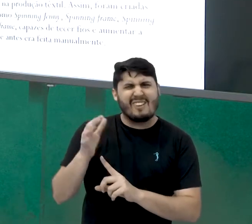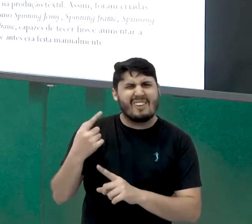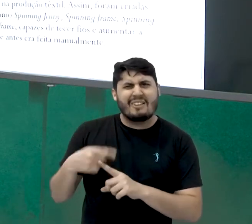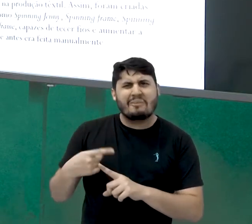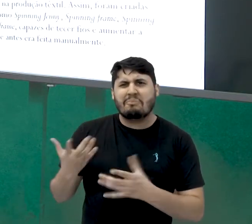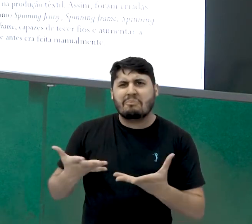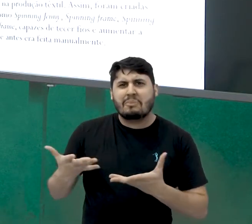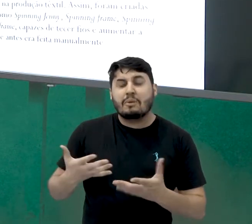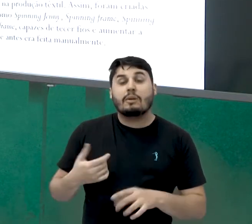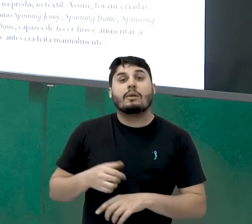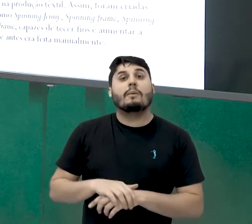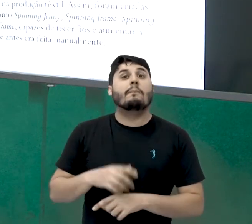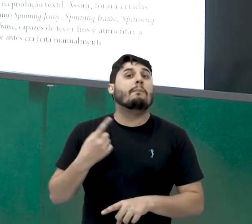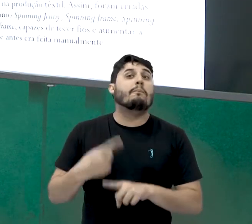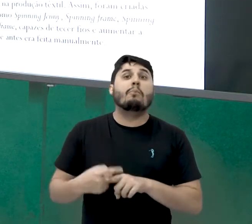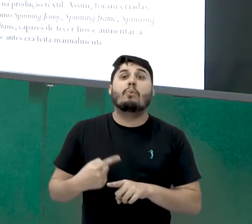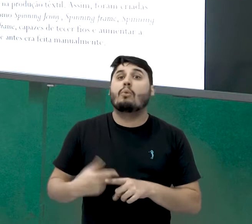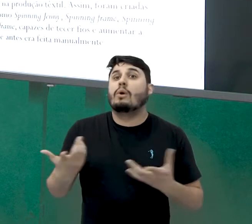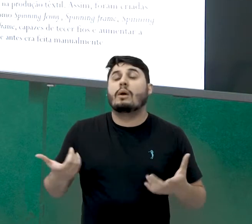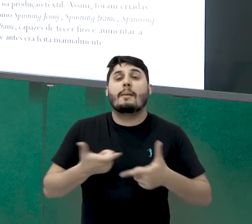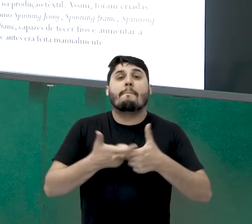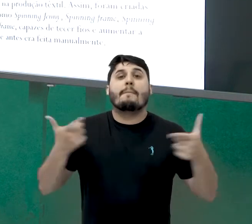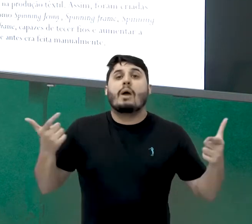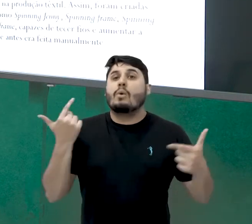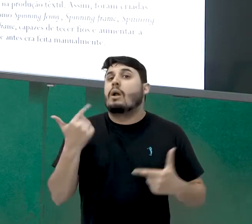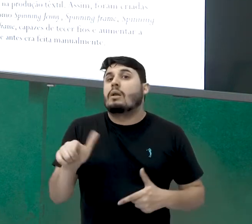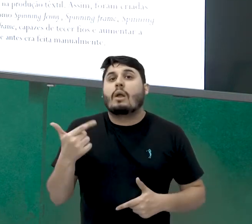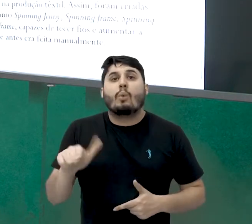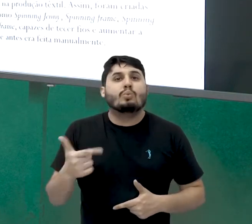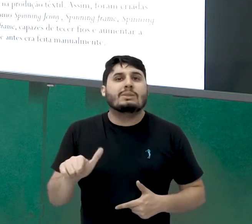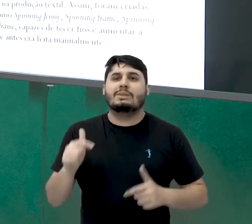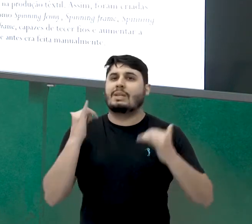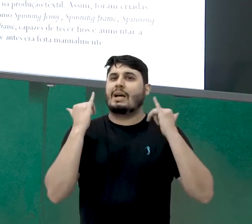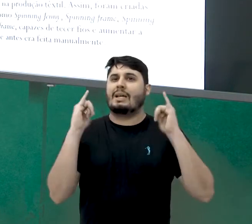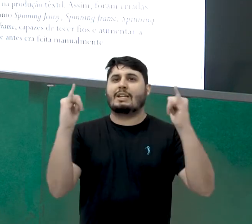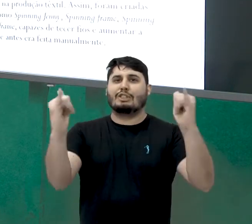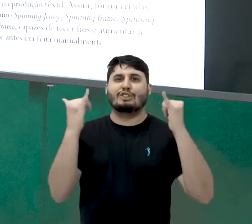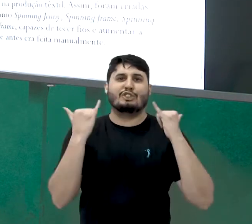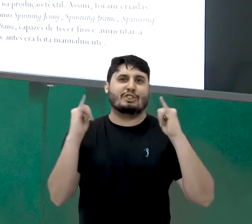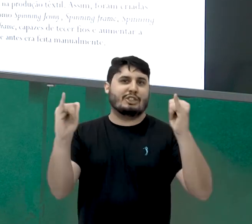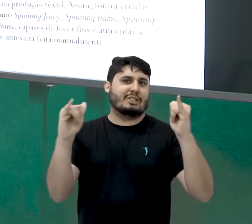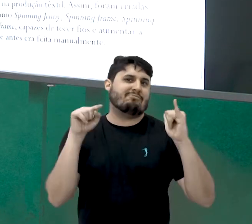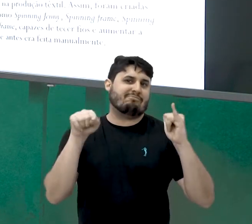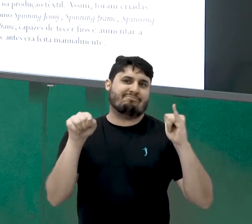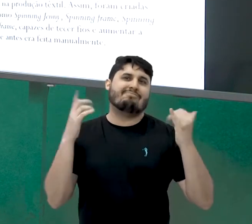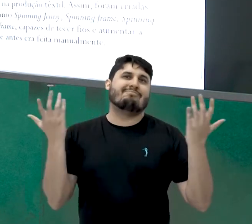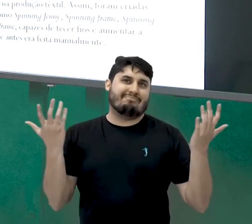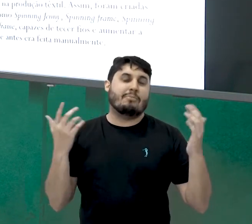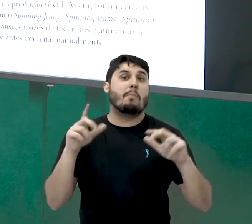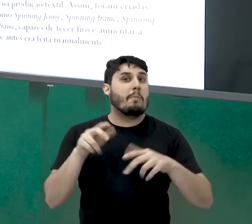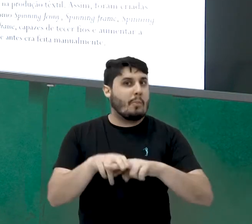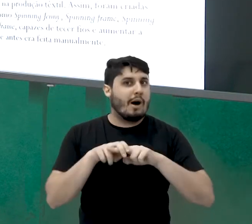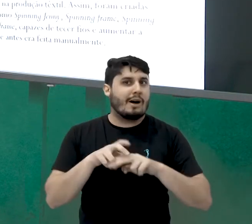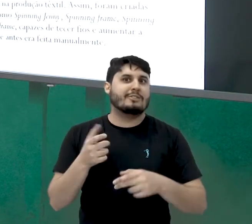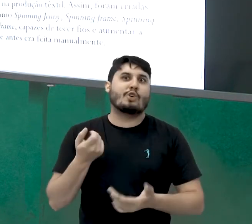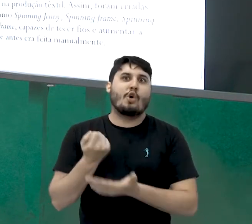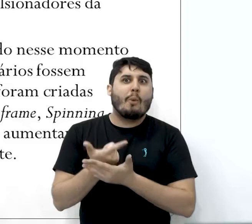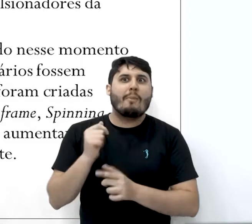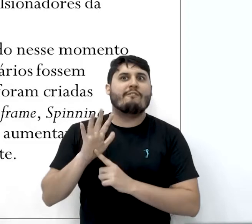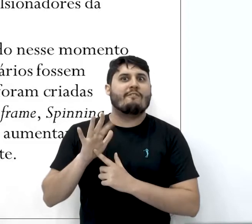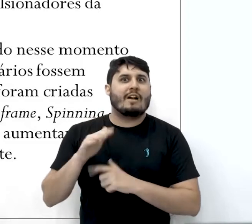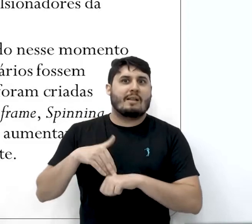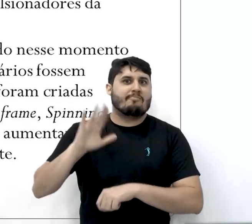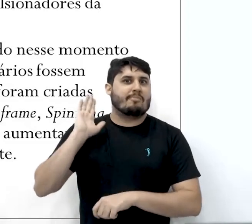porque todos não tinham acesso à energia elétrica, que era muito incipiente naquela época. Certo? Aí nós tínhamos